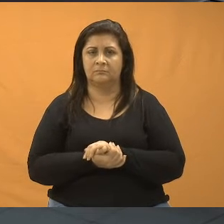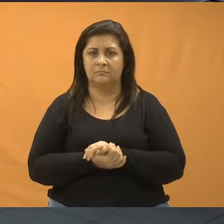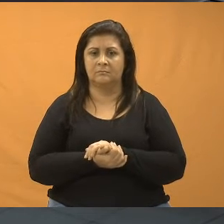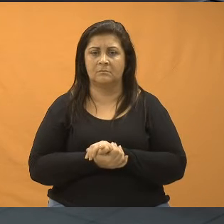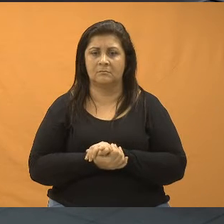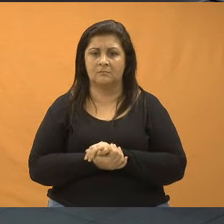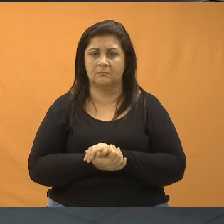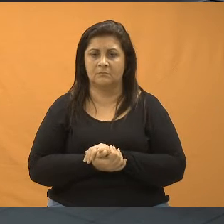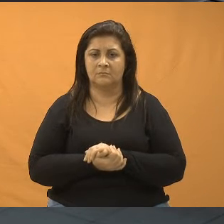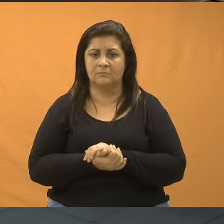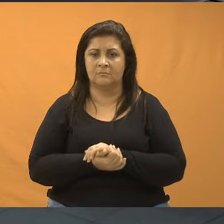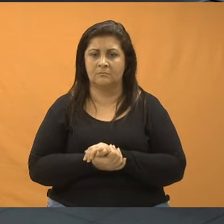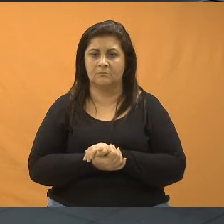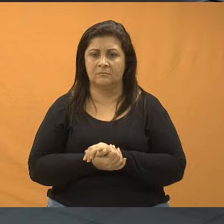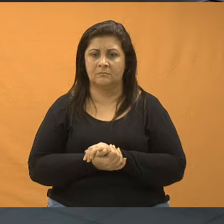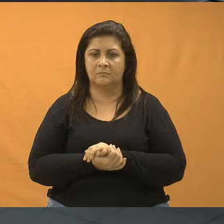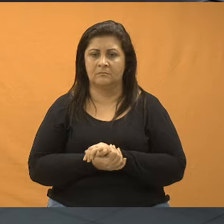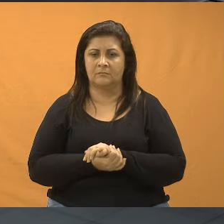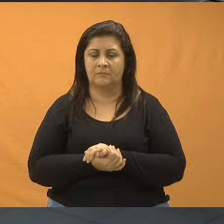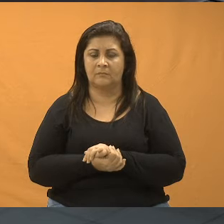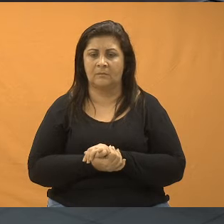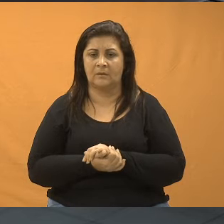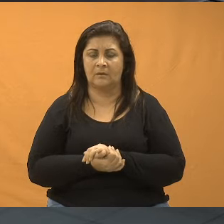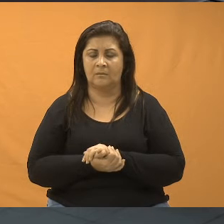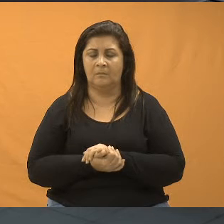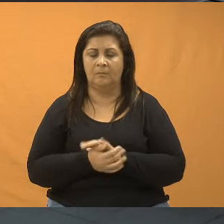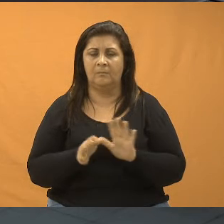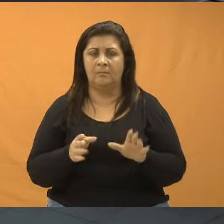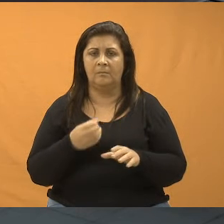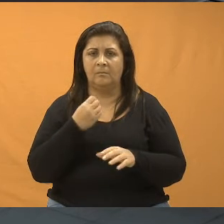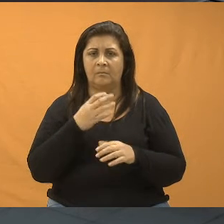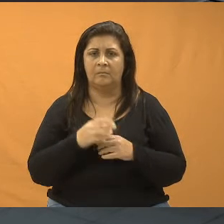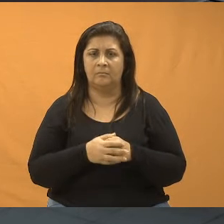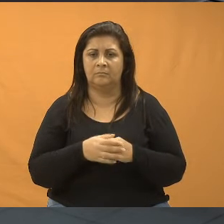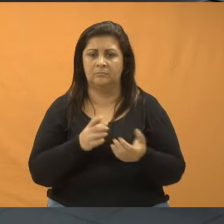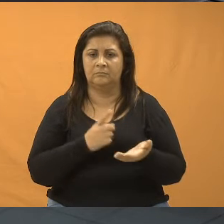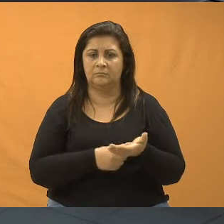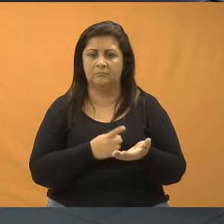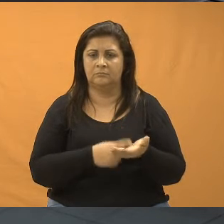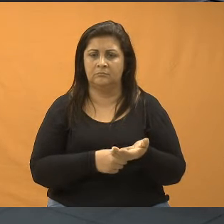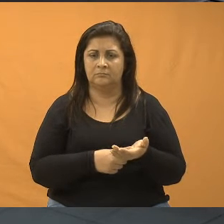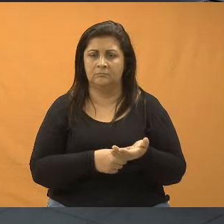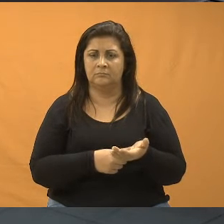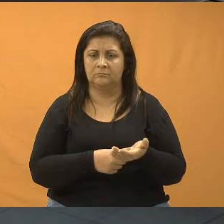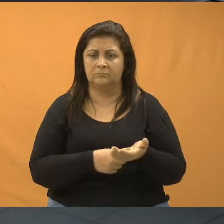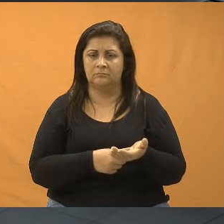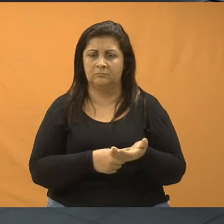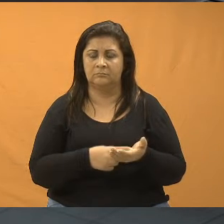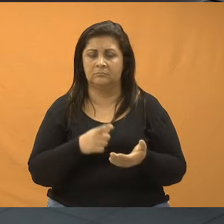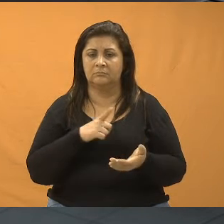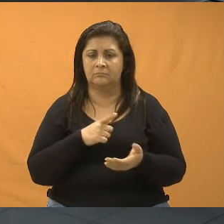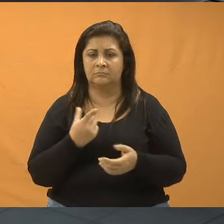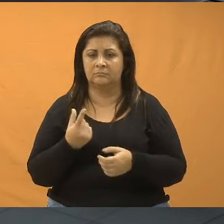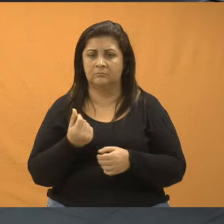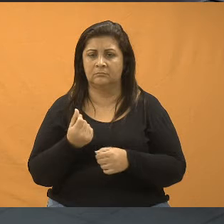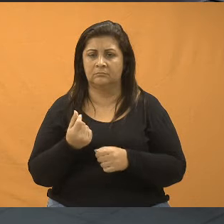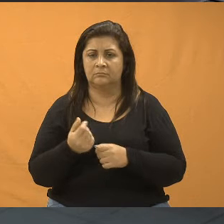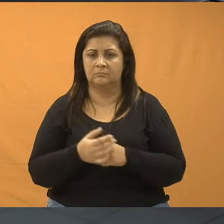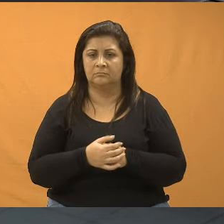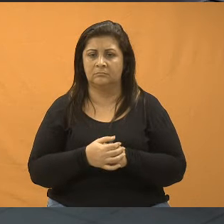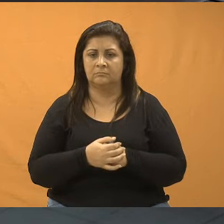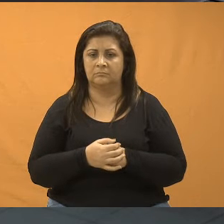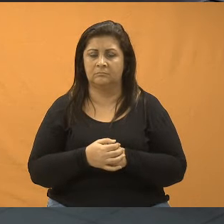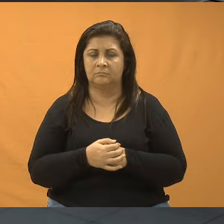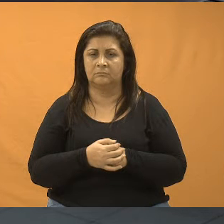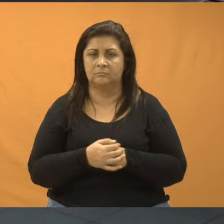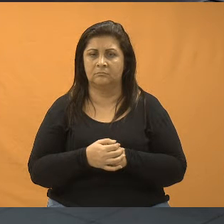E a Humanitas também é uma OS, bem lembrado pela Márcia. Não, mas tudo bem, mas aí é um contrato que vai gerar tem um valor estimado nessa história.